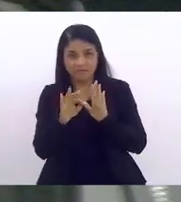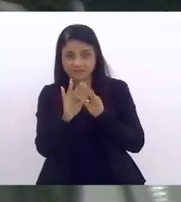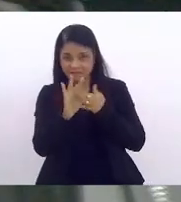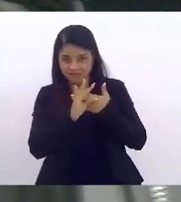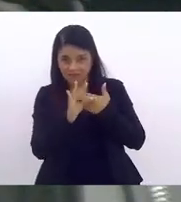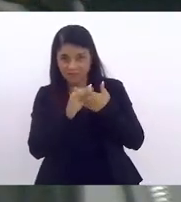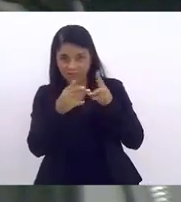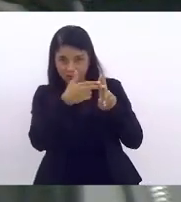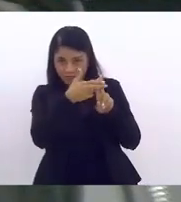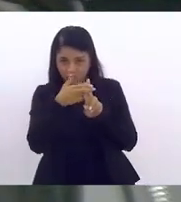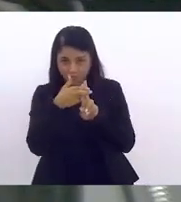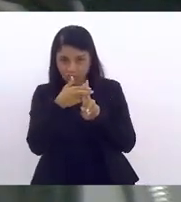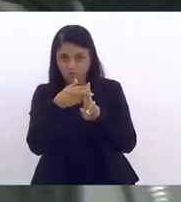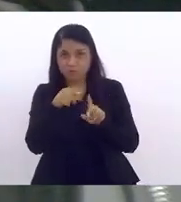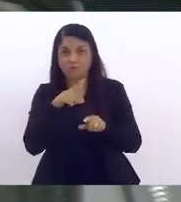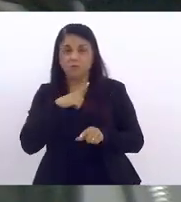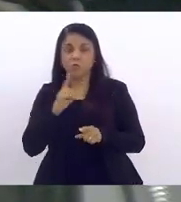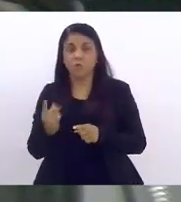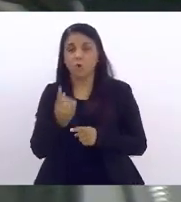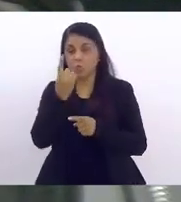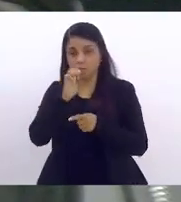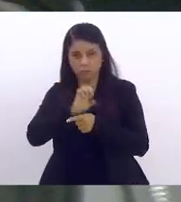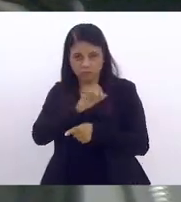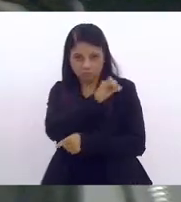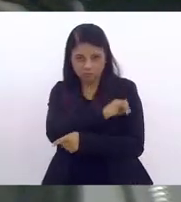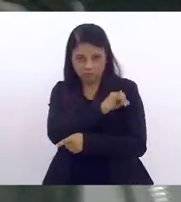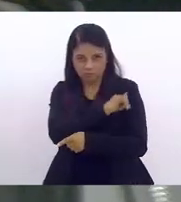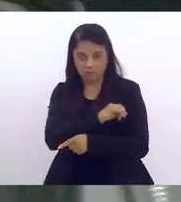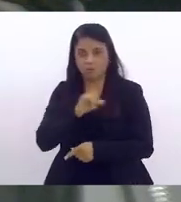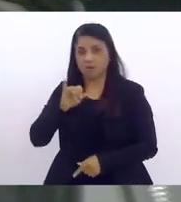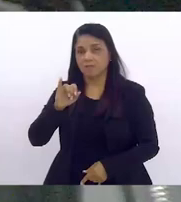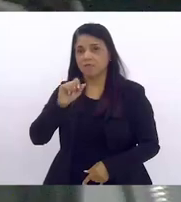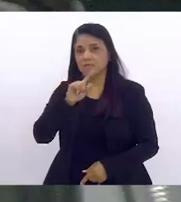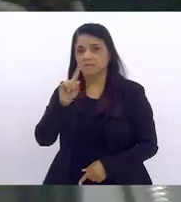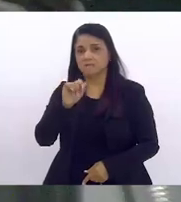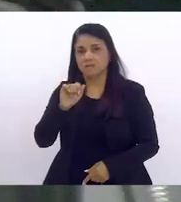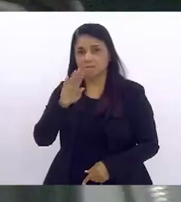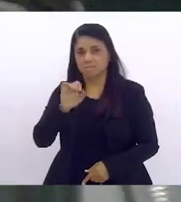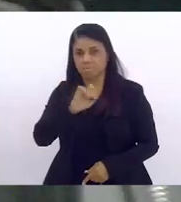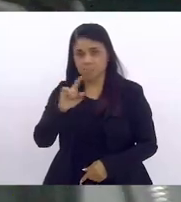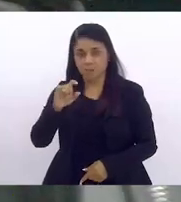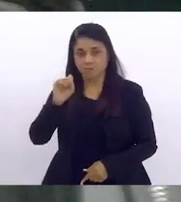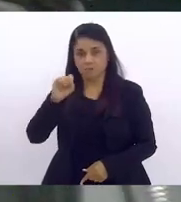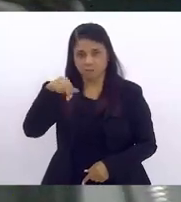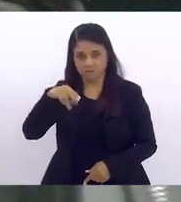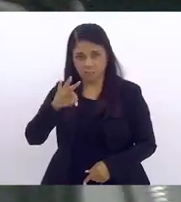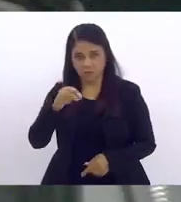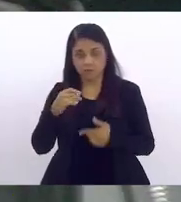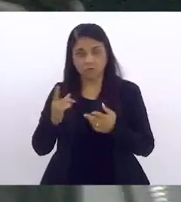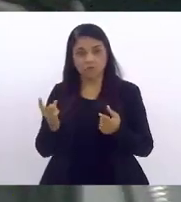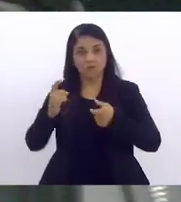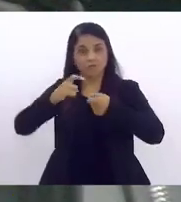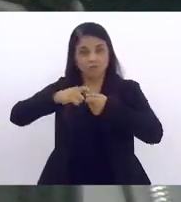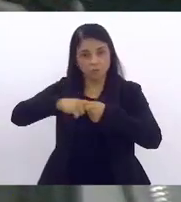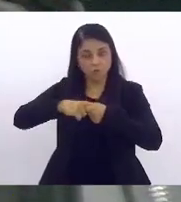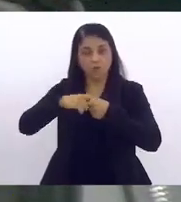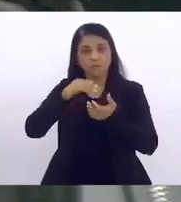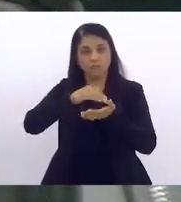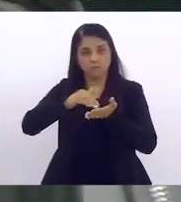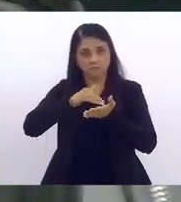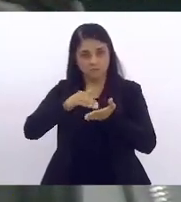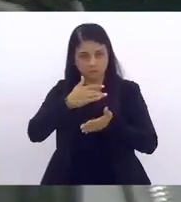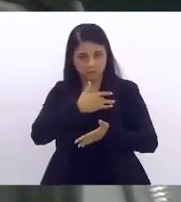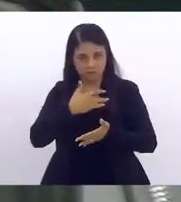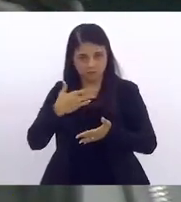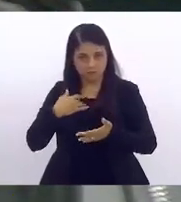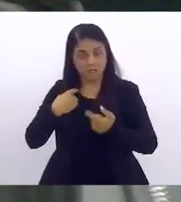Geralmente, elas são... A gente tem uma no estado do Rio de Janeiro, né, a Isabel dos Santos. Elas são vinculadas às secretarias estaduais de saúde, elas